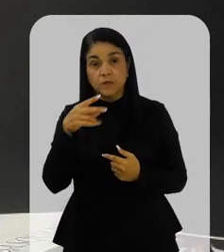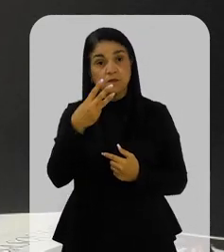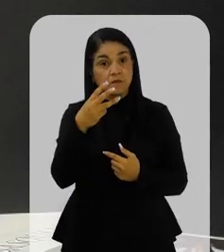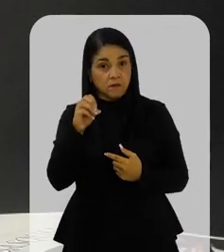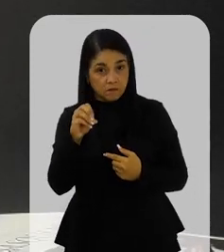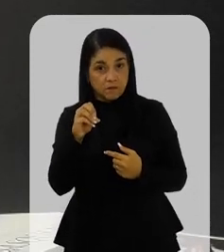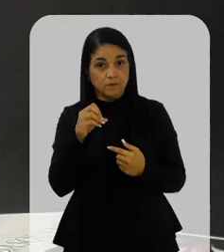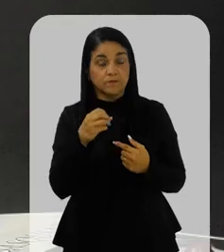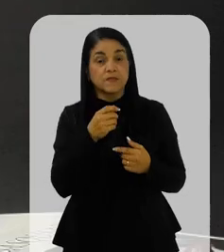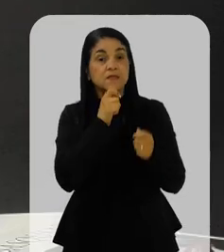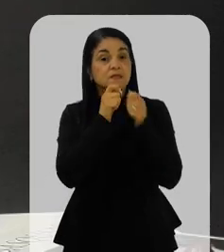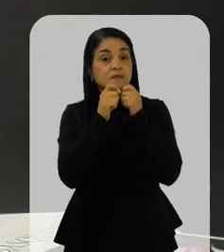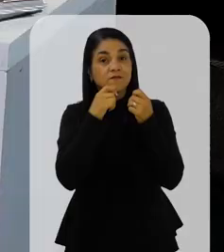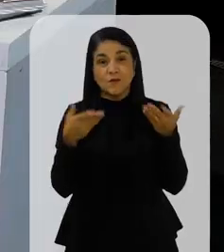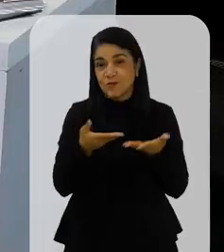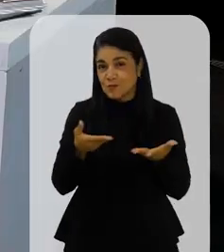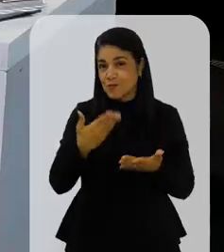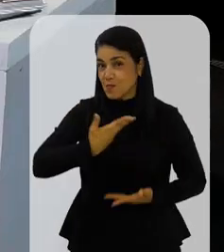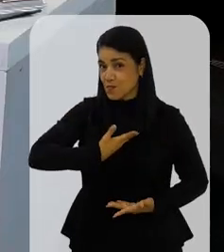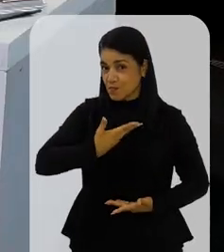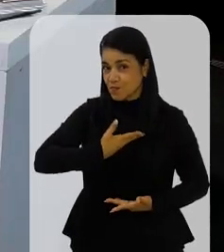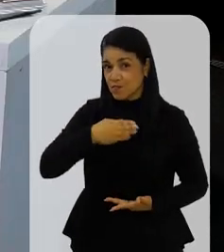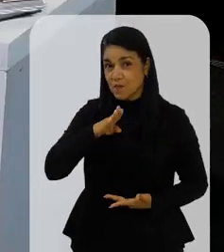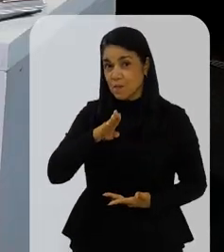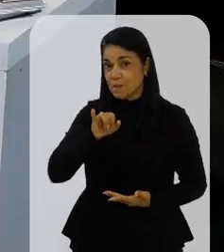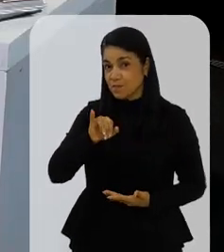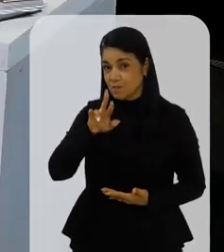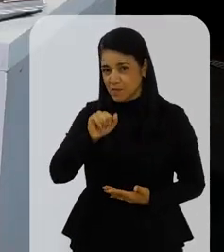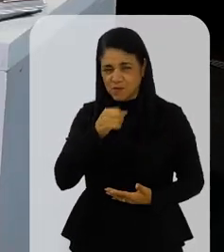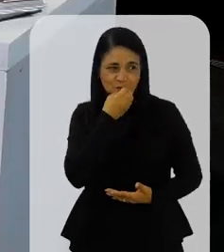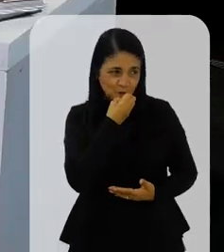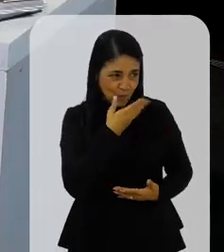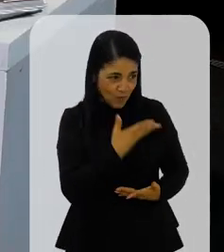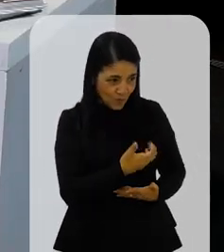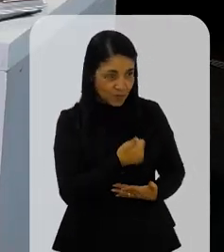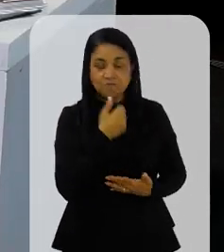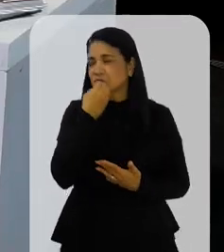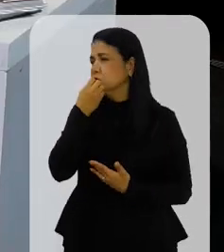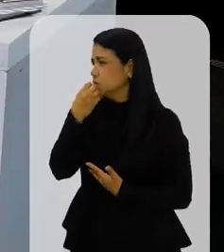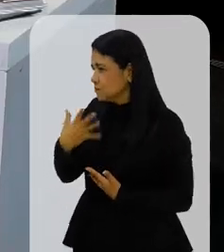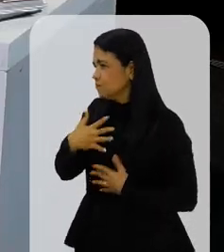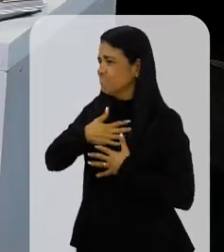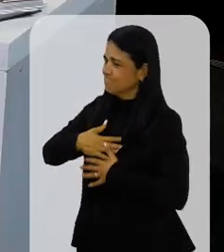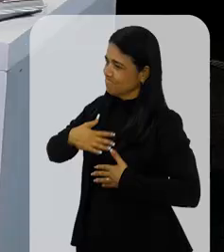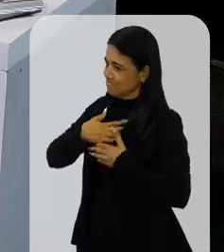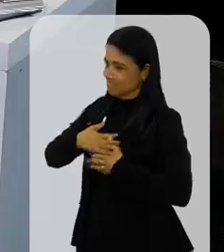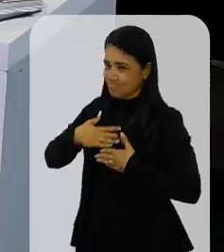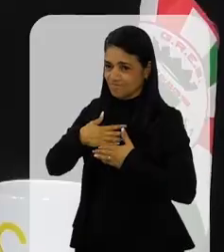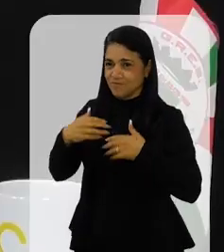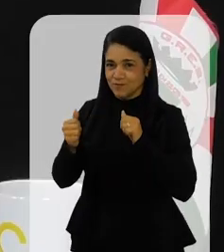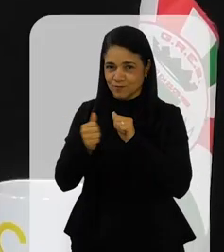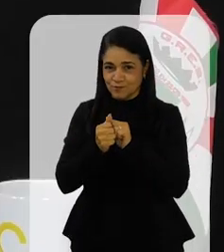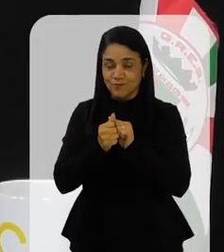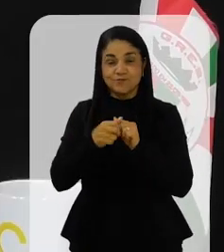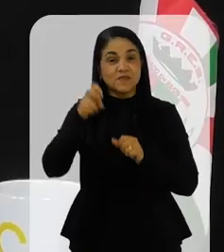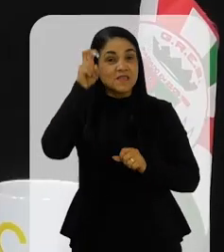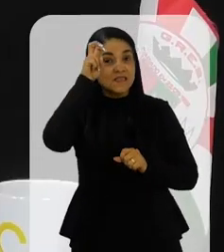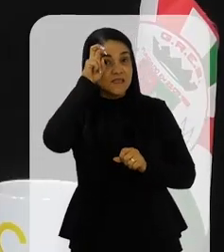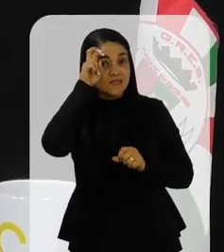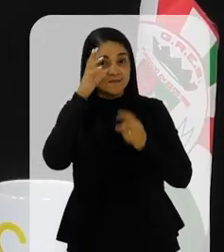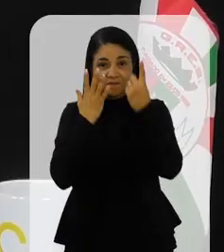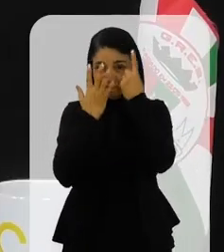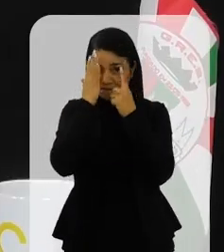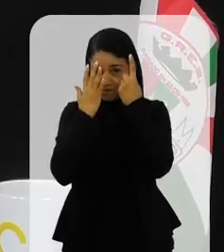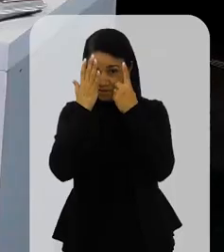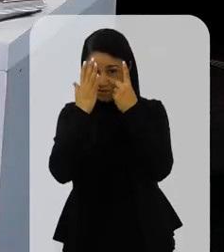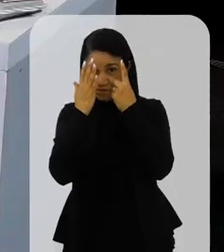amigo Bira. Tudo bem, Bira? Tudo bom, Mauro. Satisfação estar aqui contigo no Quinta dos Quintais. É verdade. Bira